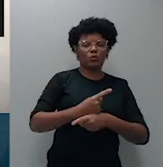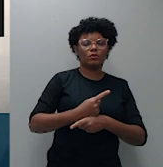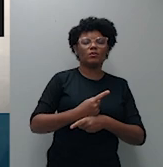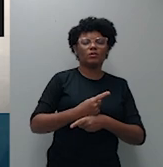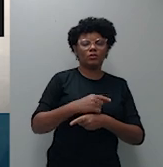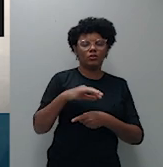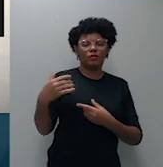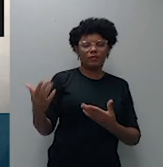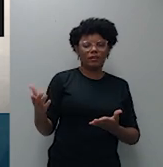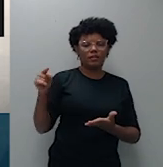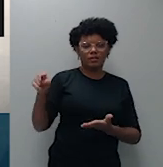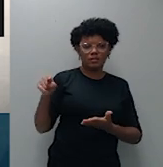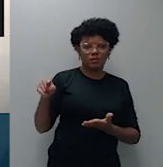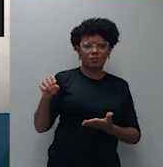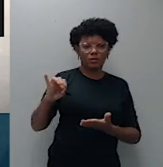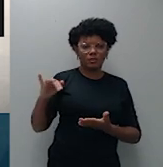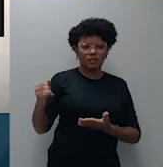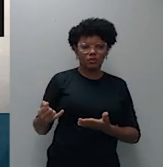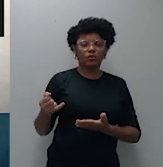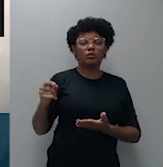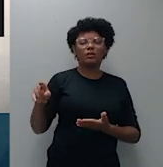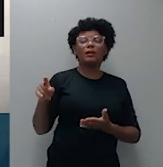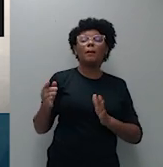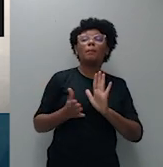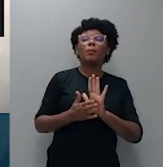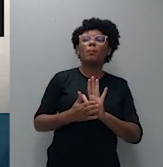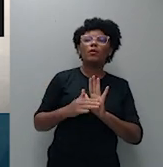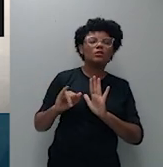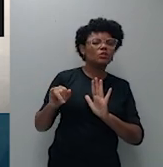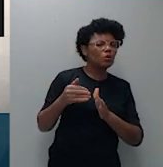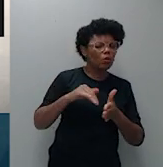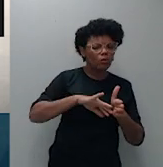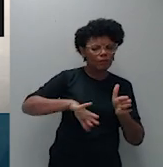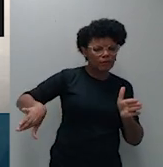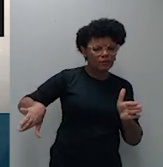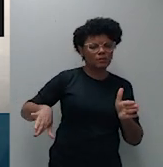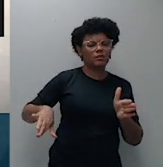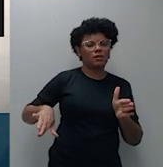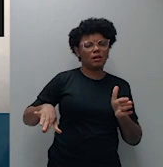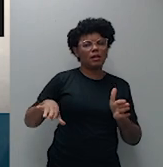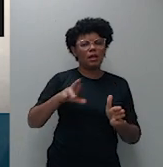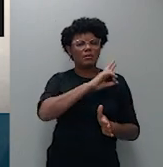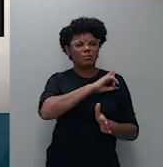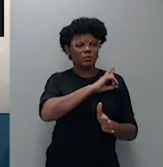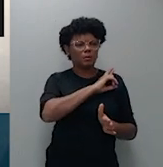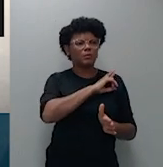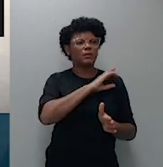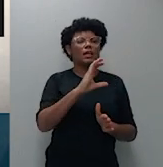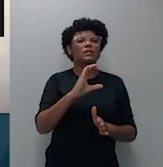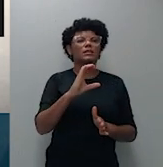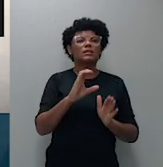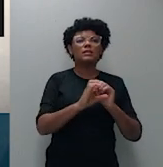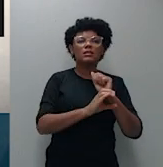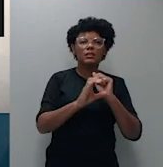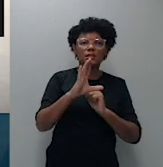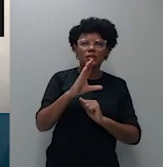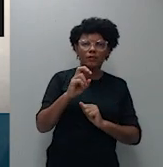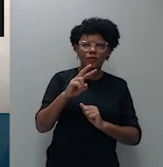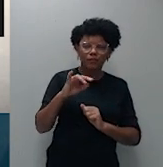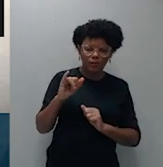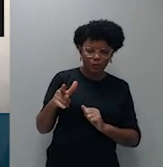proposta de refinação consiste apenas em afastar a responsabilidade civil do provedor por